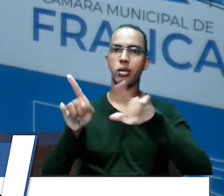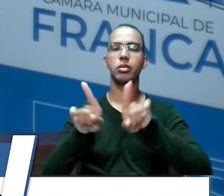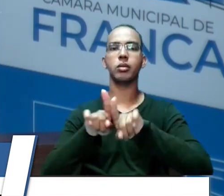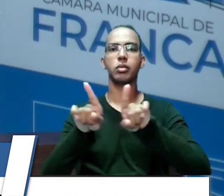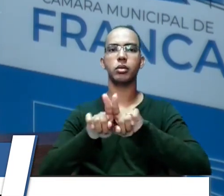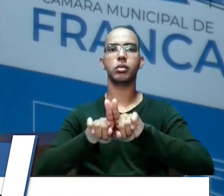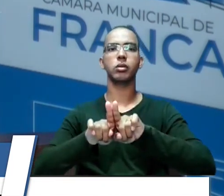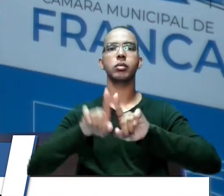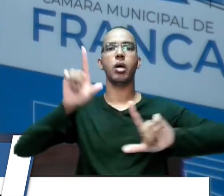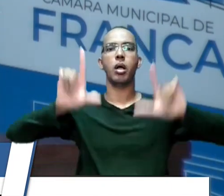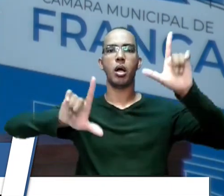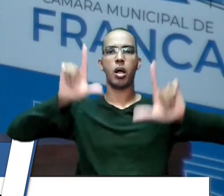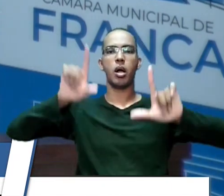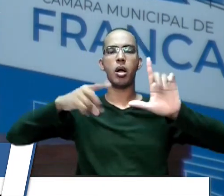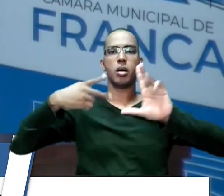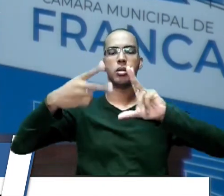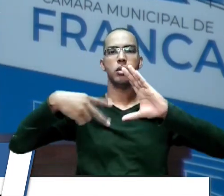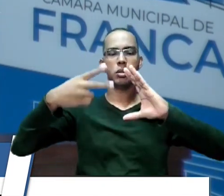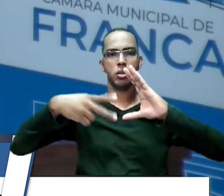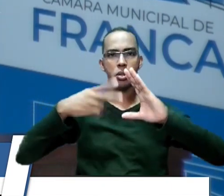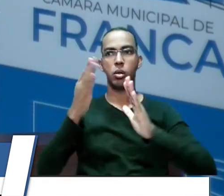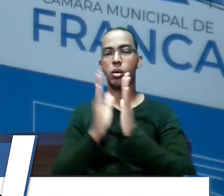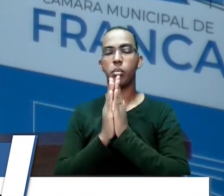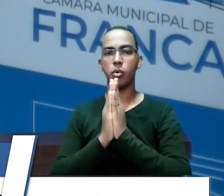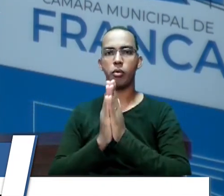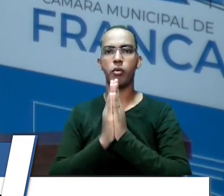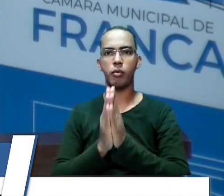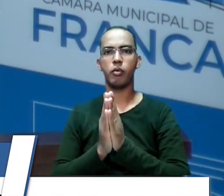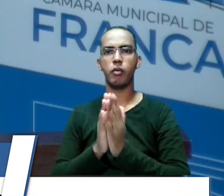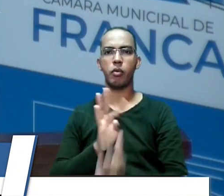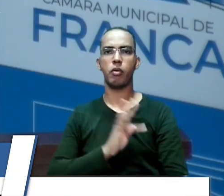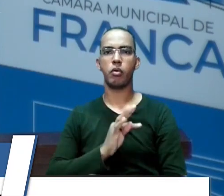TV Câmara. Eu peço à técnica que coloque o vídeo.